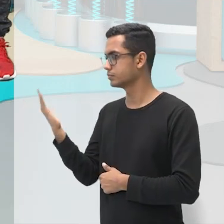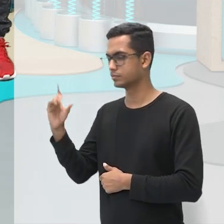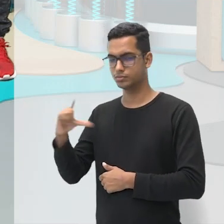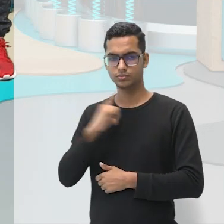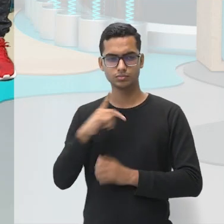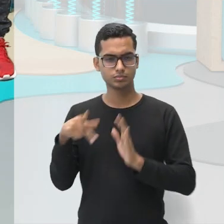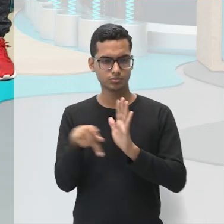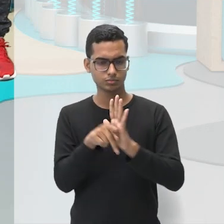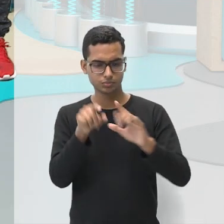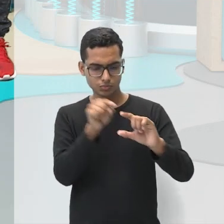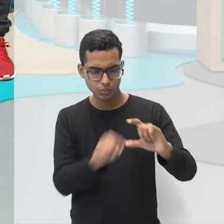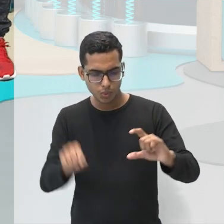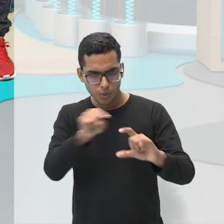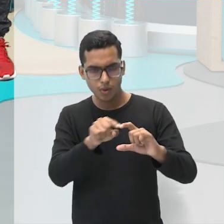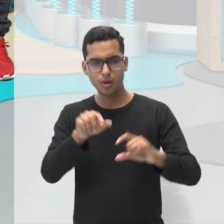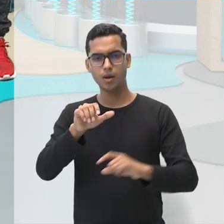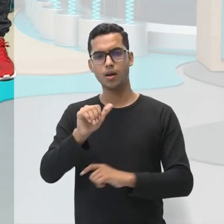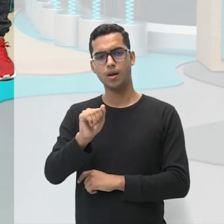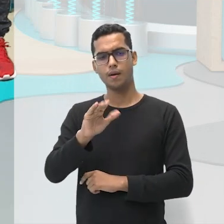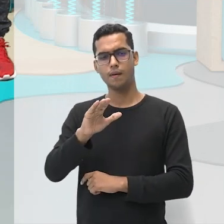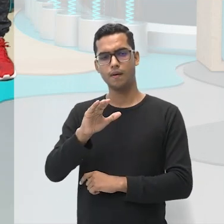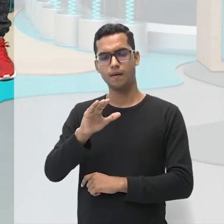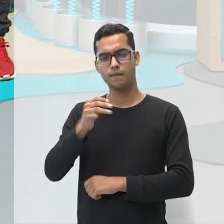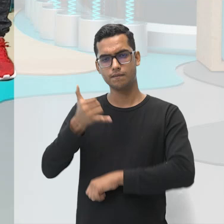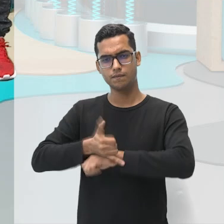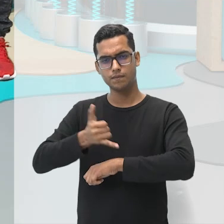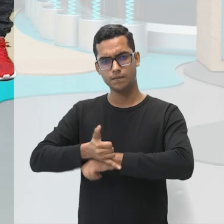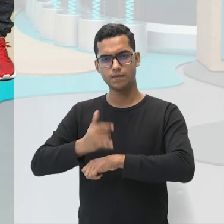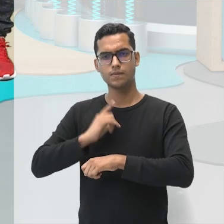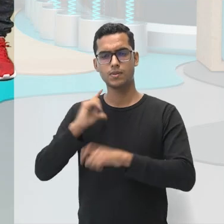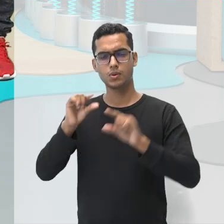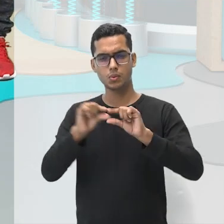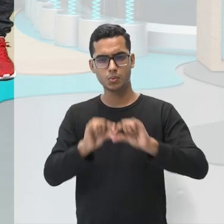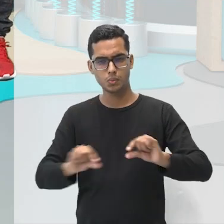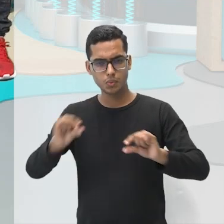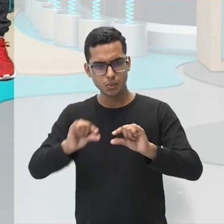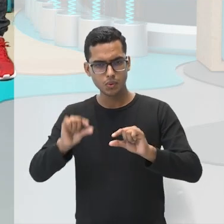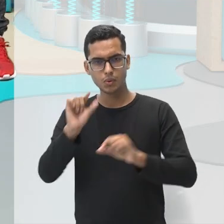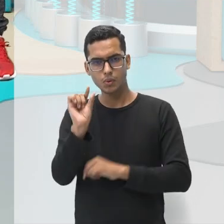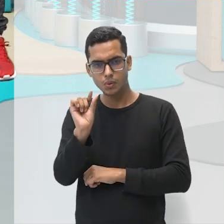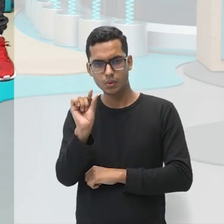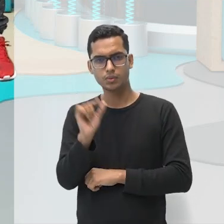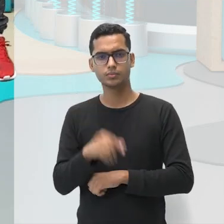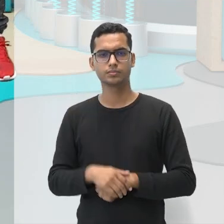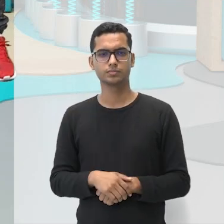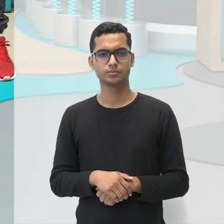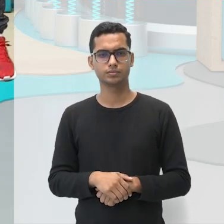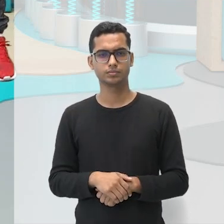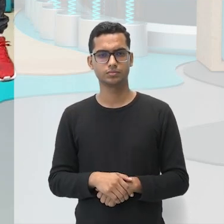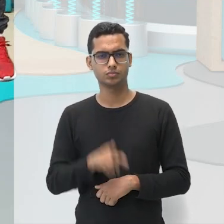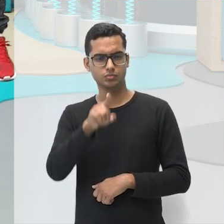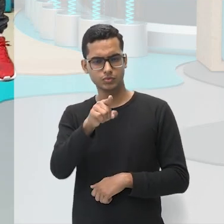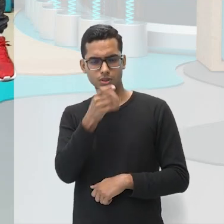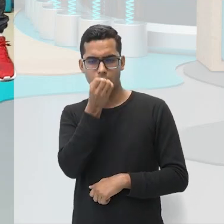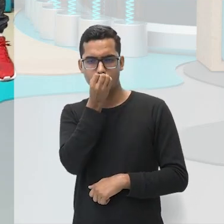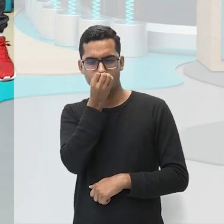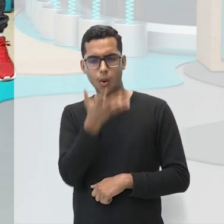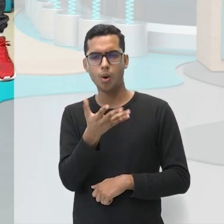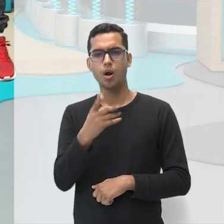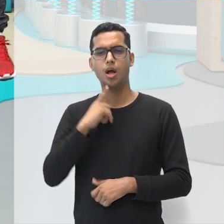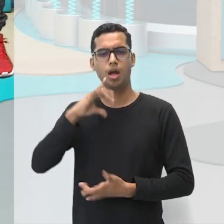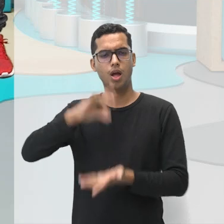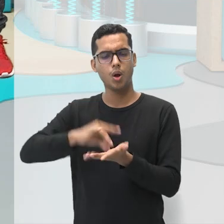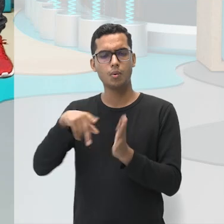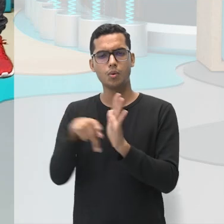utilizar como bola. Quem tem um aço, virou até uma expressão famosa, né? Quando você é muito bom em alguma coisa, é um